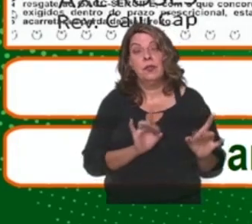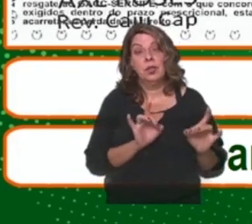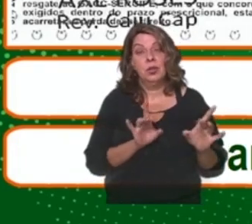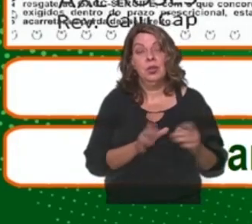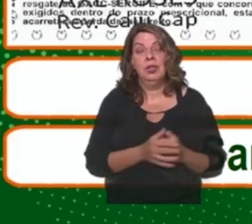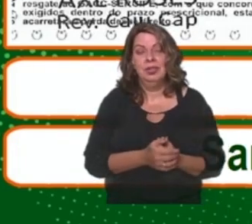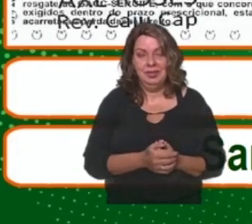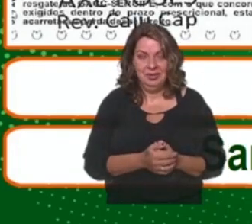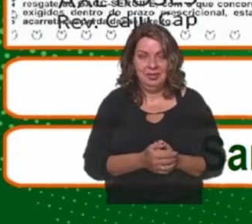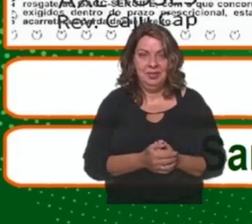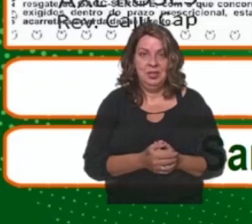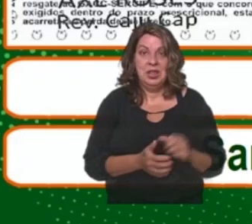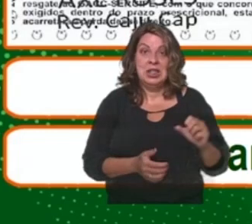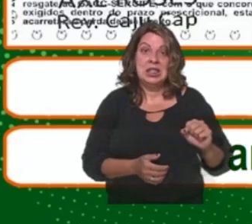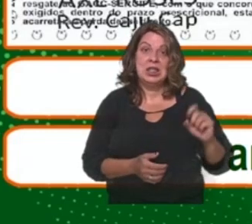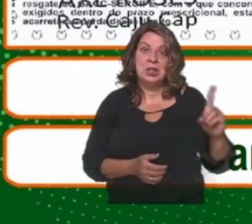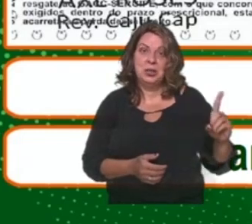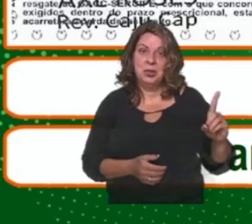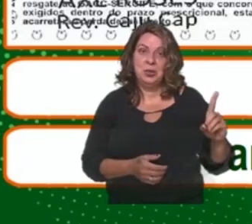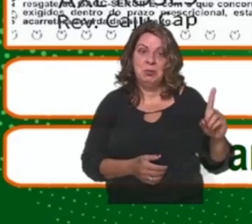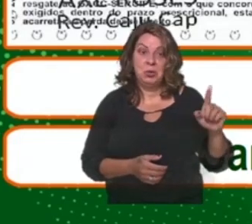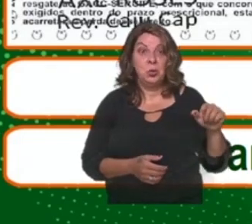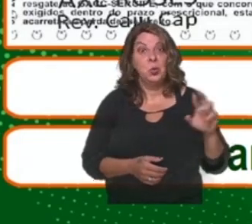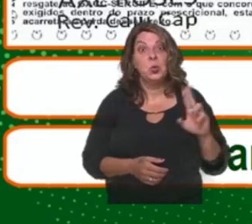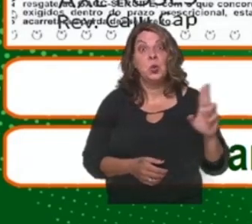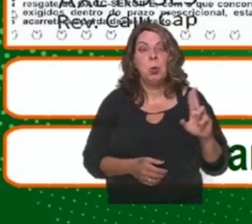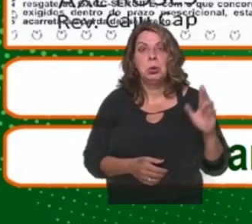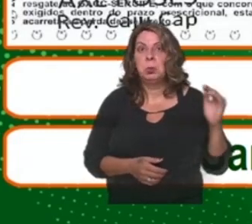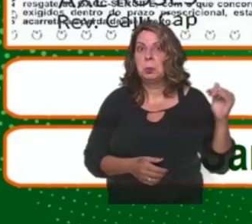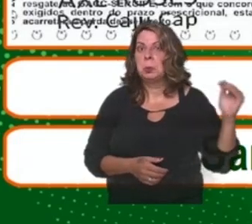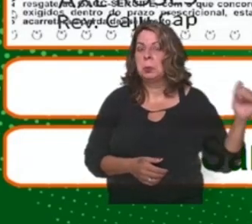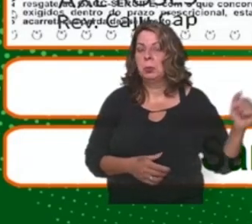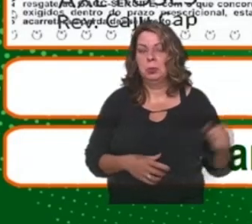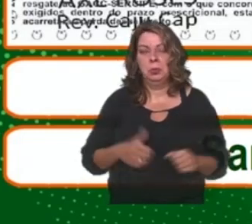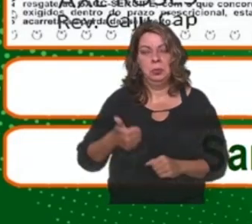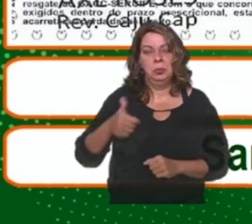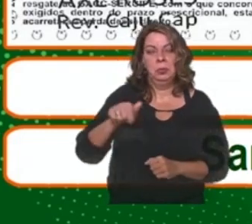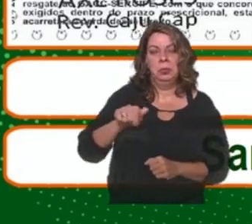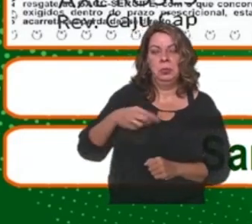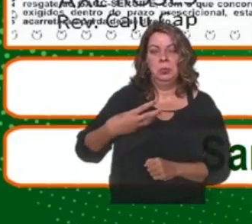aí da regional Santos Dumont. Menino, só tem artista aqui, viu, ó.